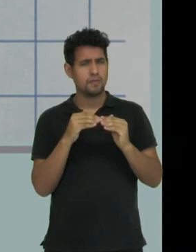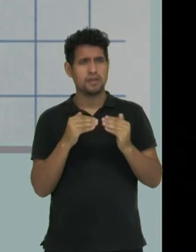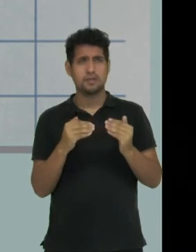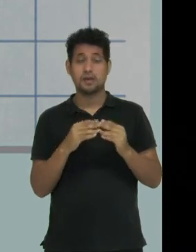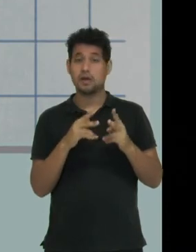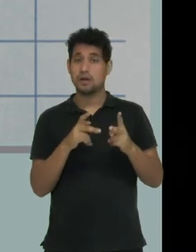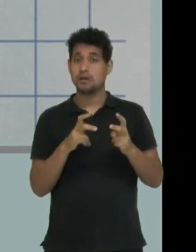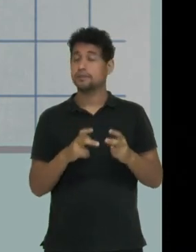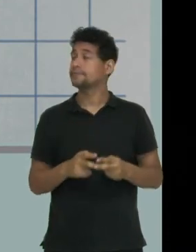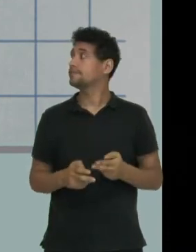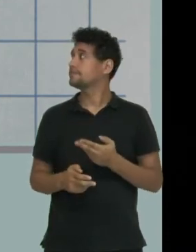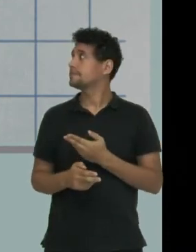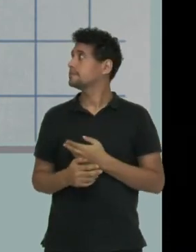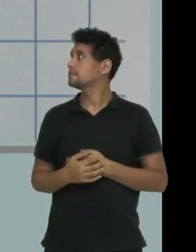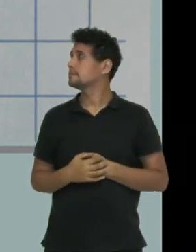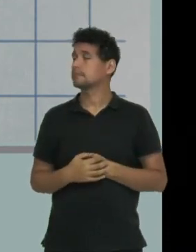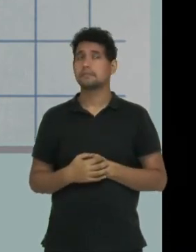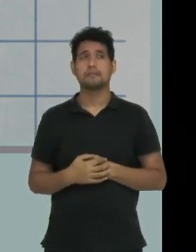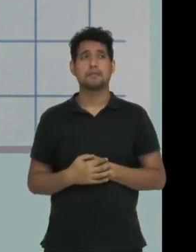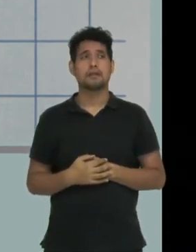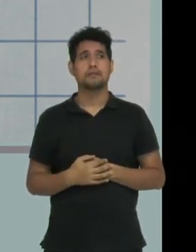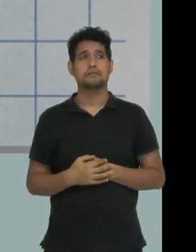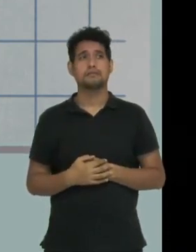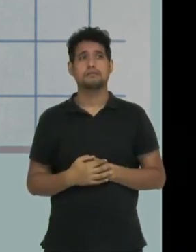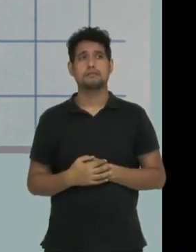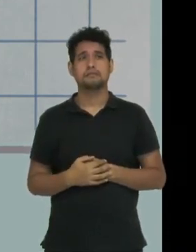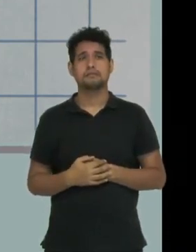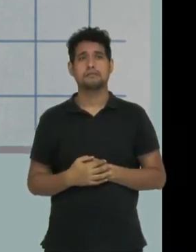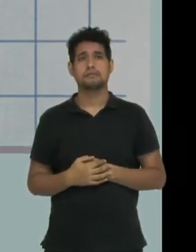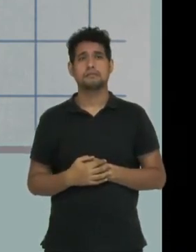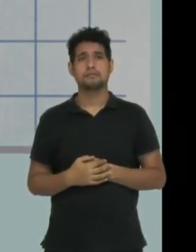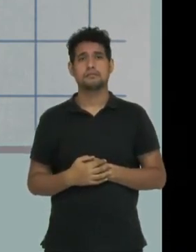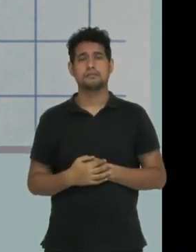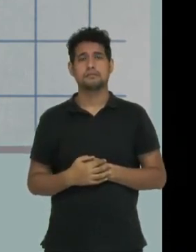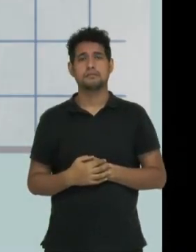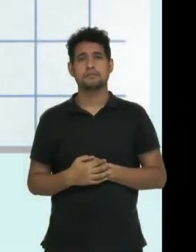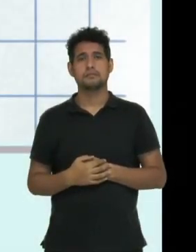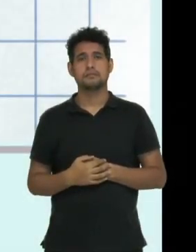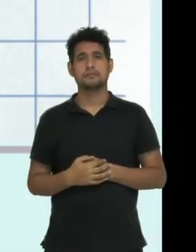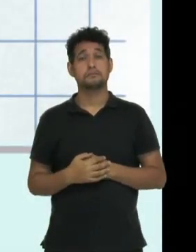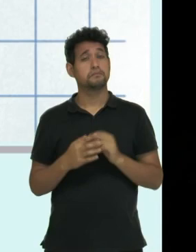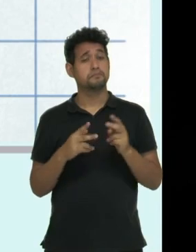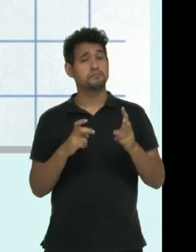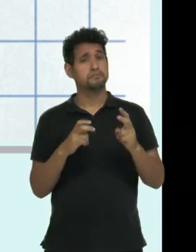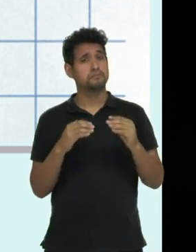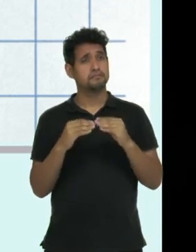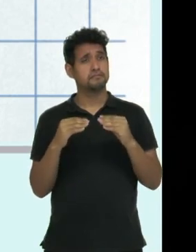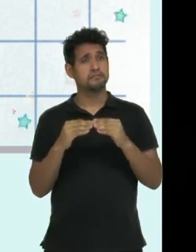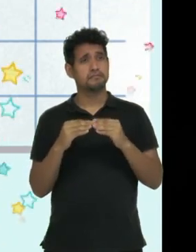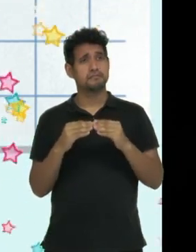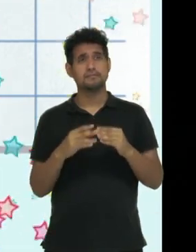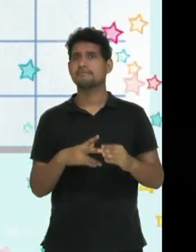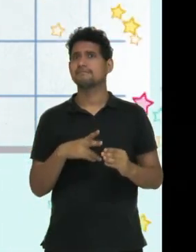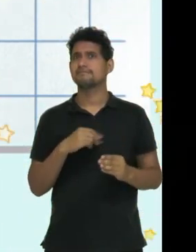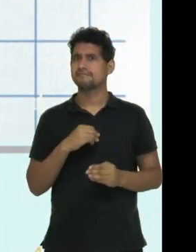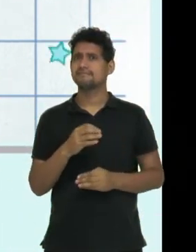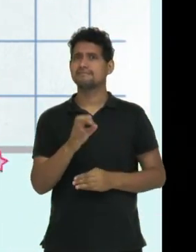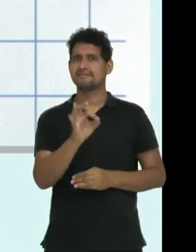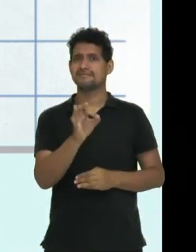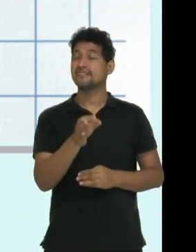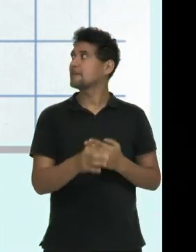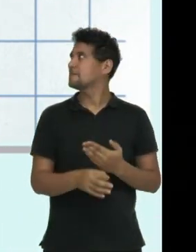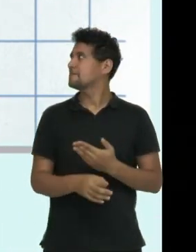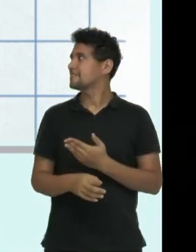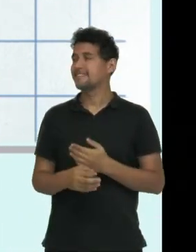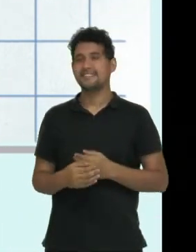né? E coloca lá, ó, uma unidade. Prontinho, né? Vamos ver se é isso? Opa! É isso mesmo,